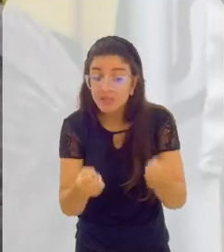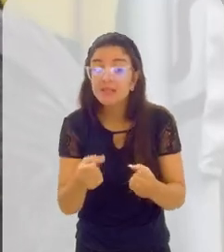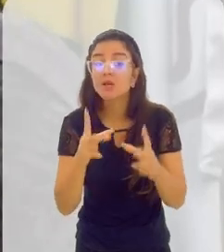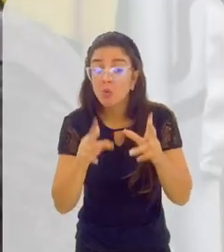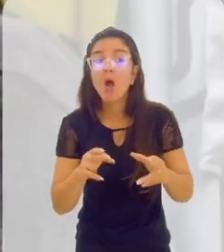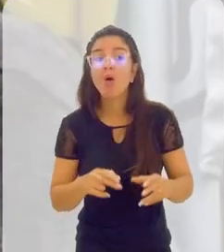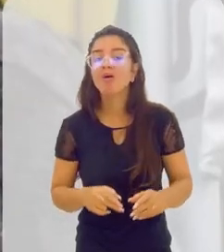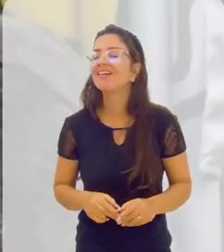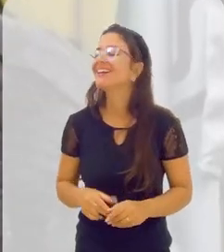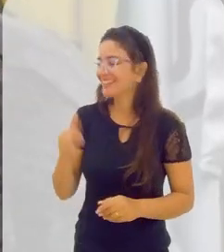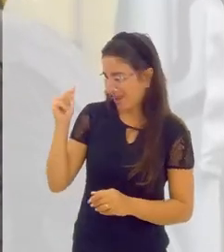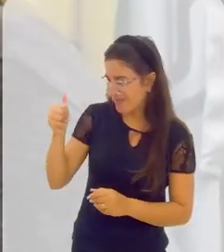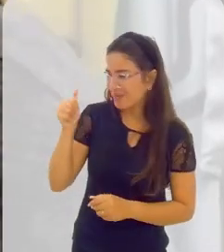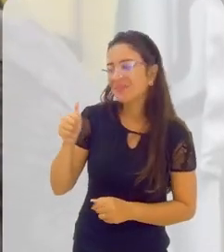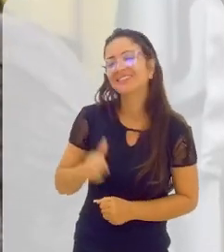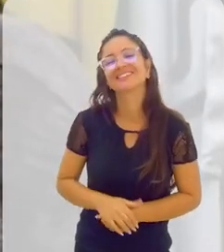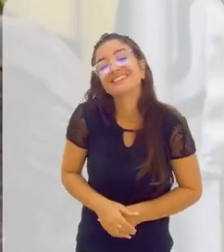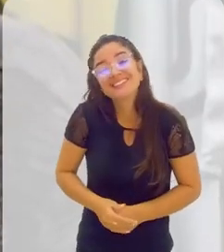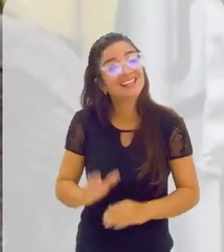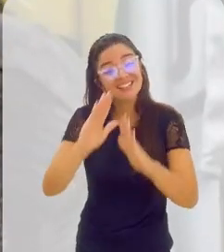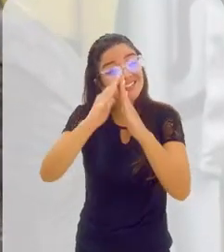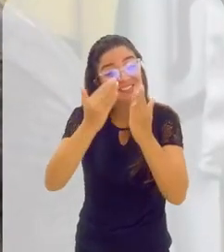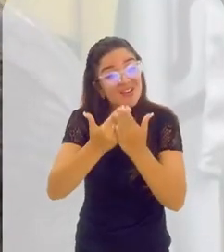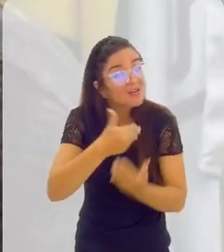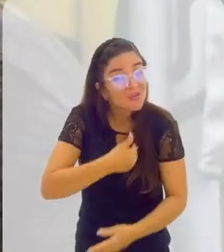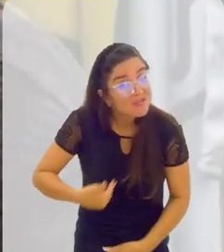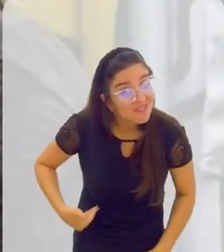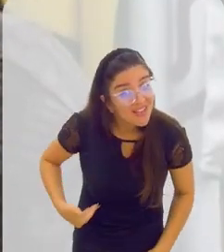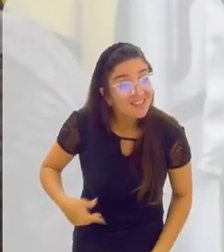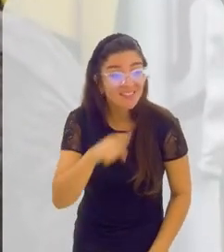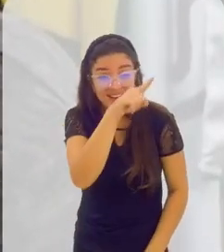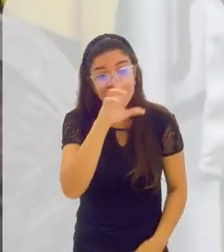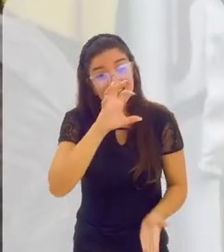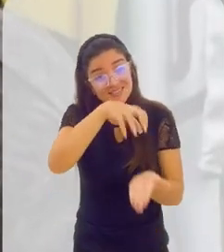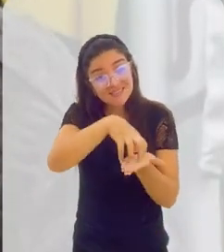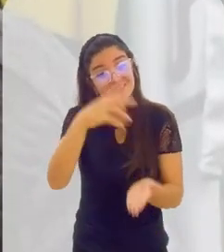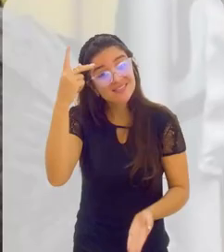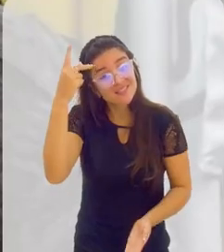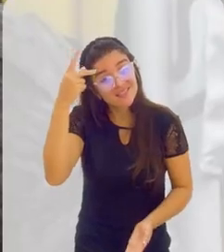nenhum Isso é uma escola pública do centro de São Paulo